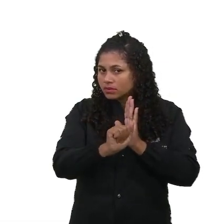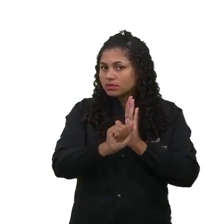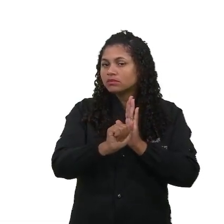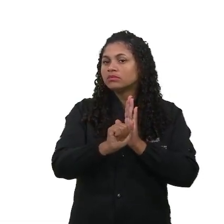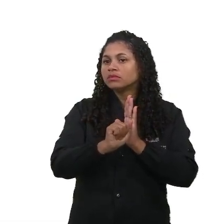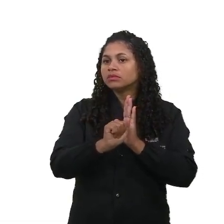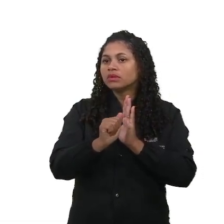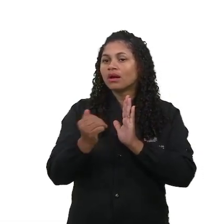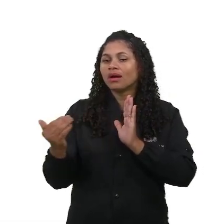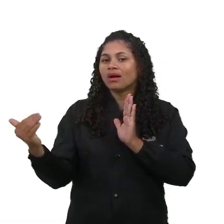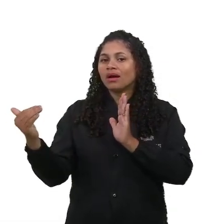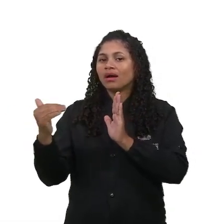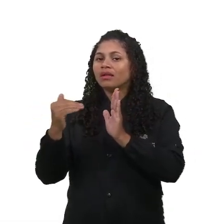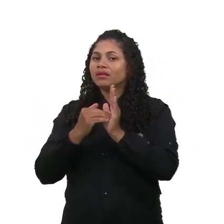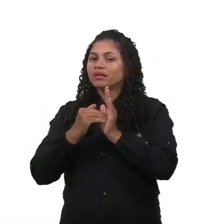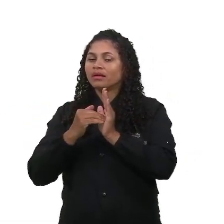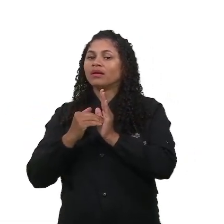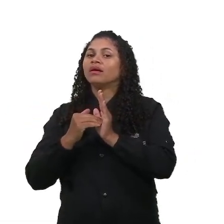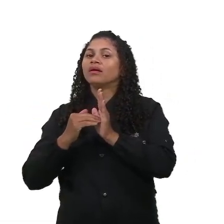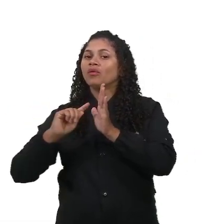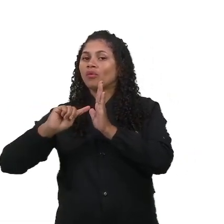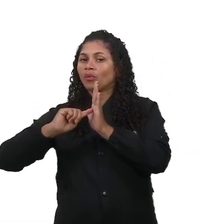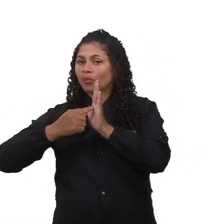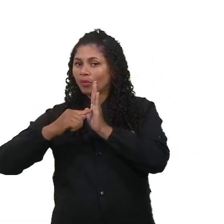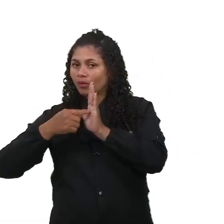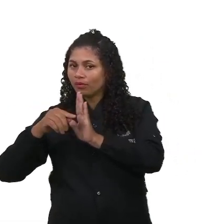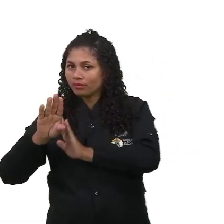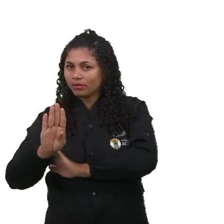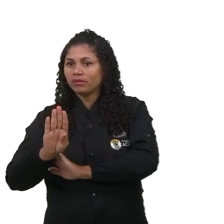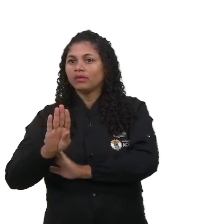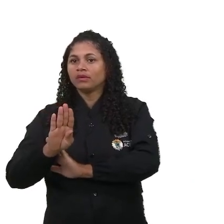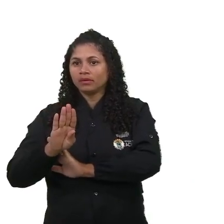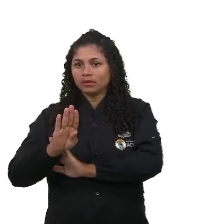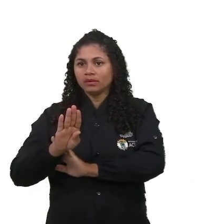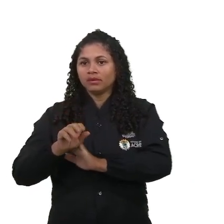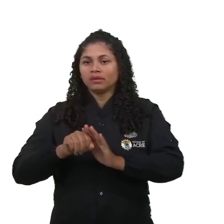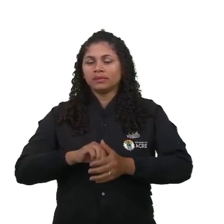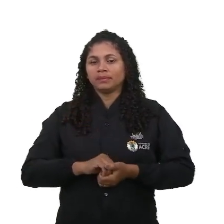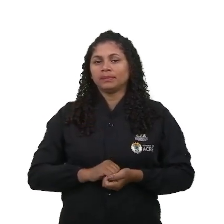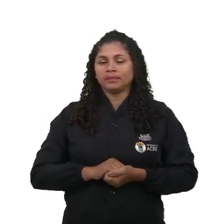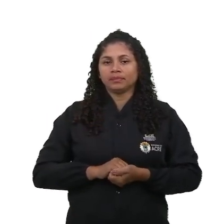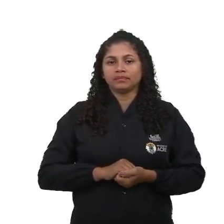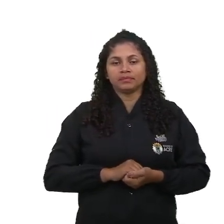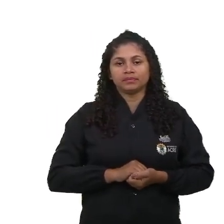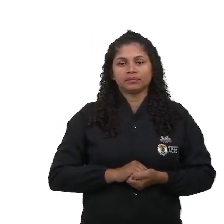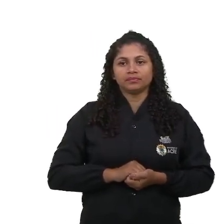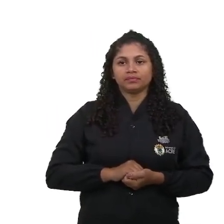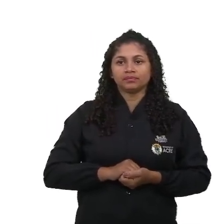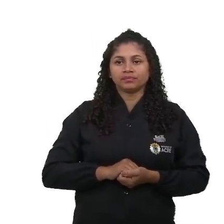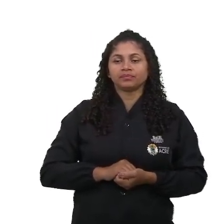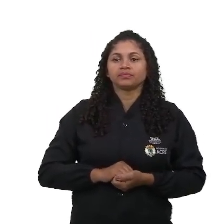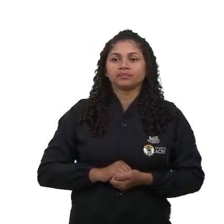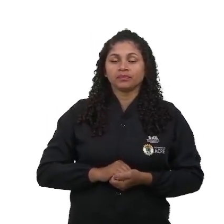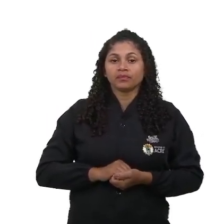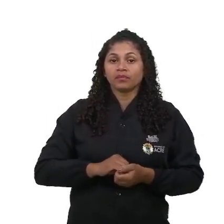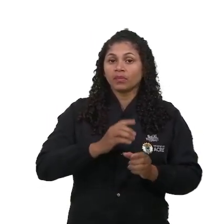seguinte, ó. Digamos que eu queira determinar o vetor AB. Para determinar esse vetor